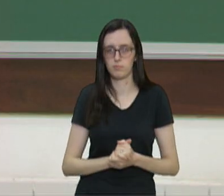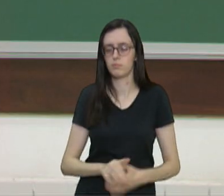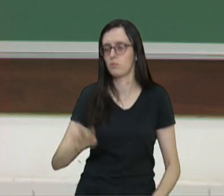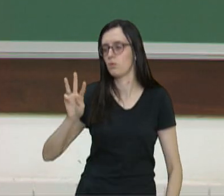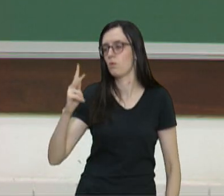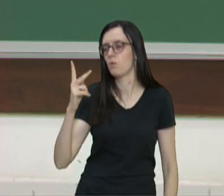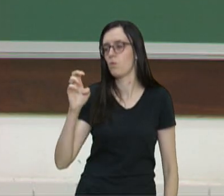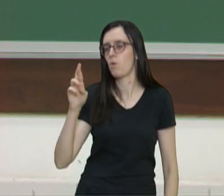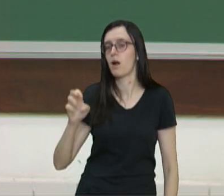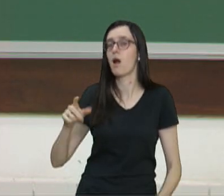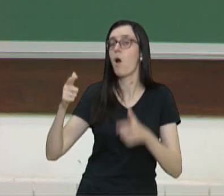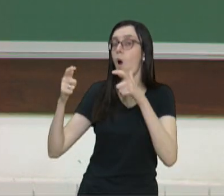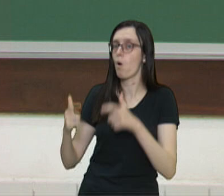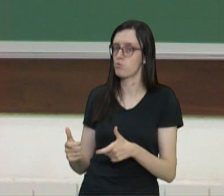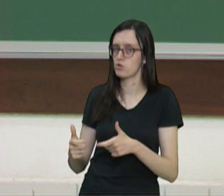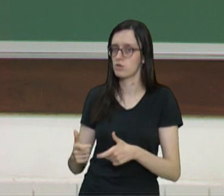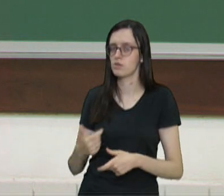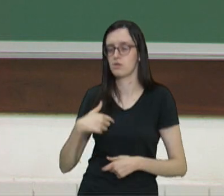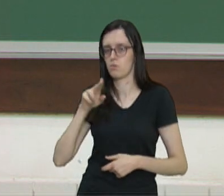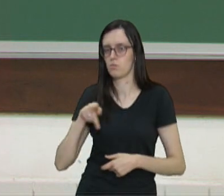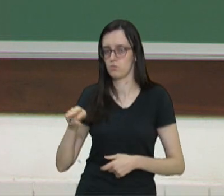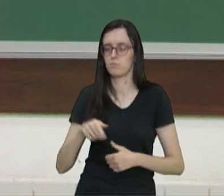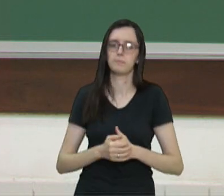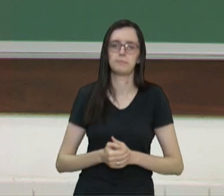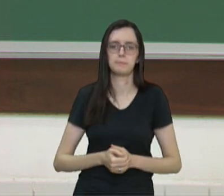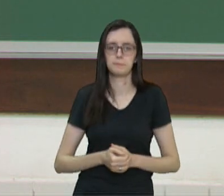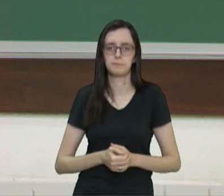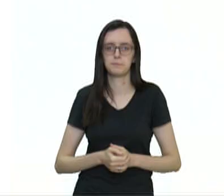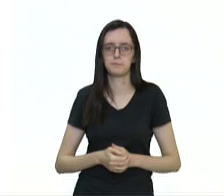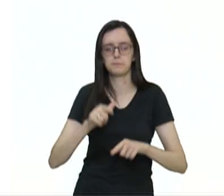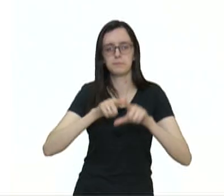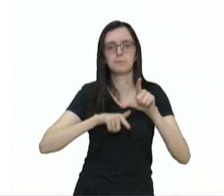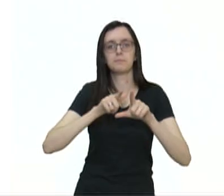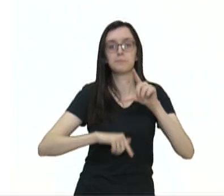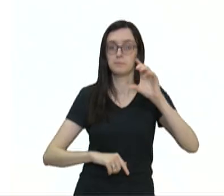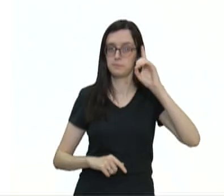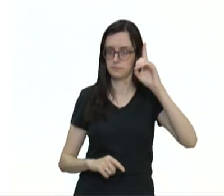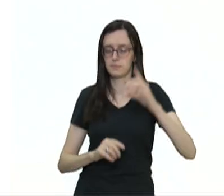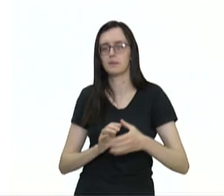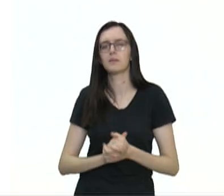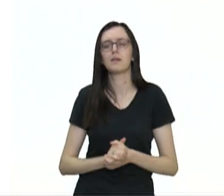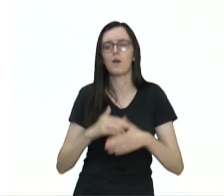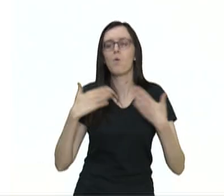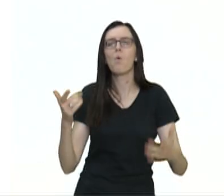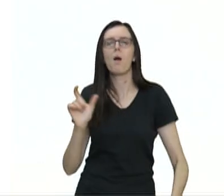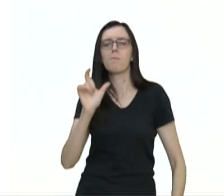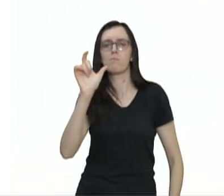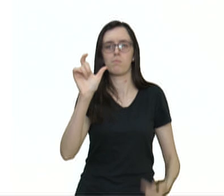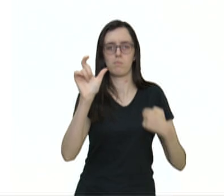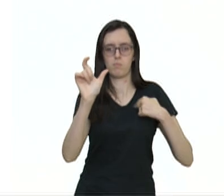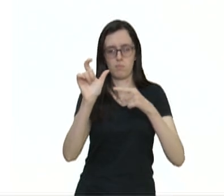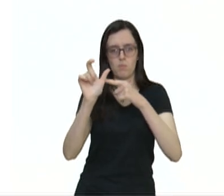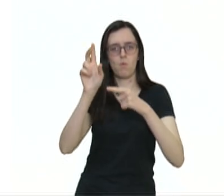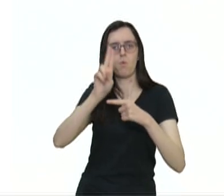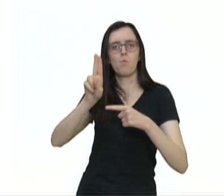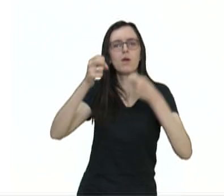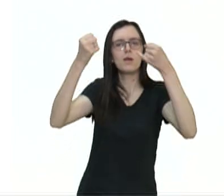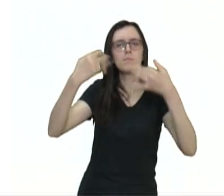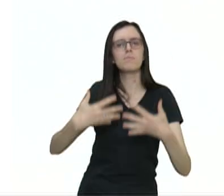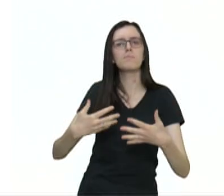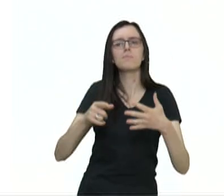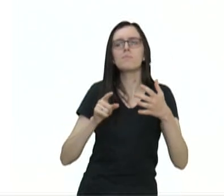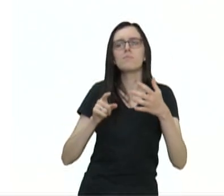where, onde. Então, eu uso para lugares. A letra D. Qual é a palavra que eu uso para perguntar sobre